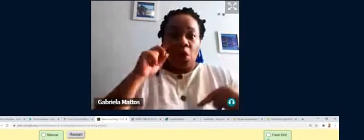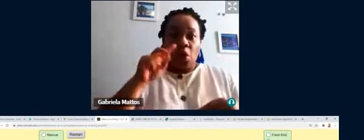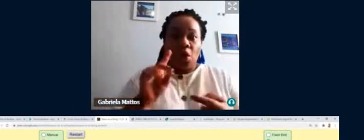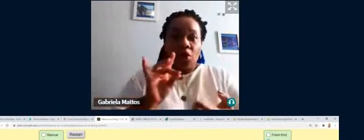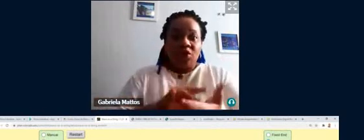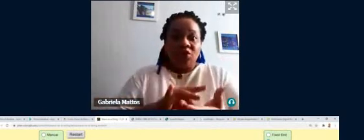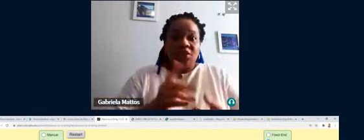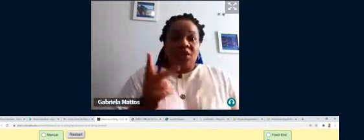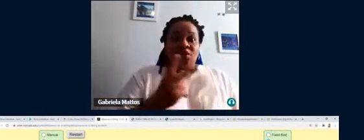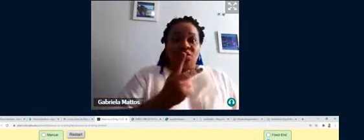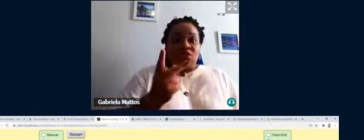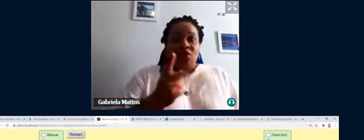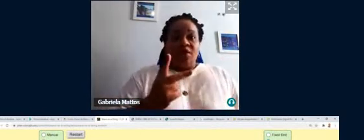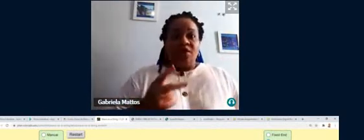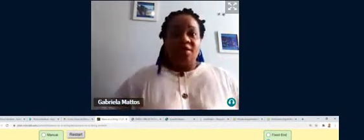dois. Vou marcar aqui.